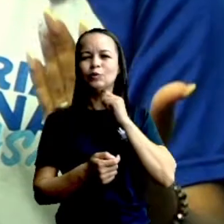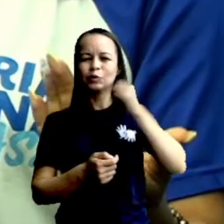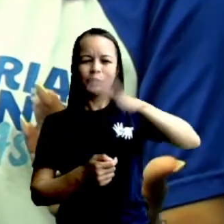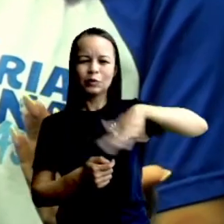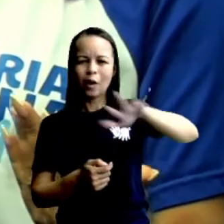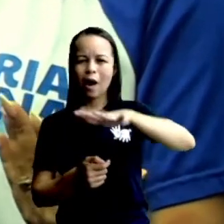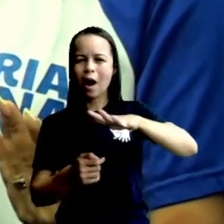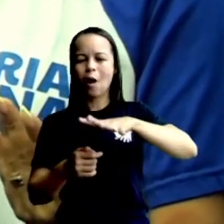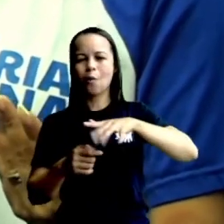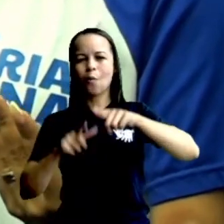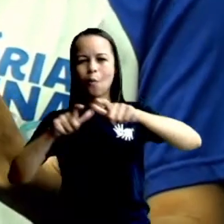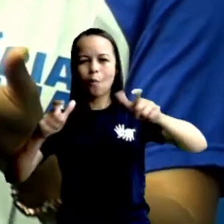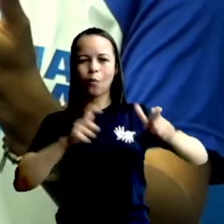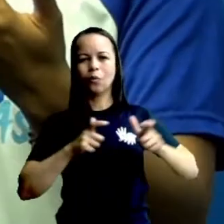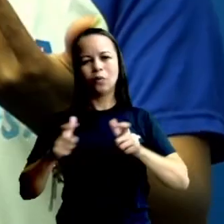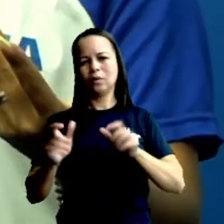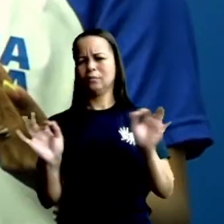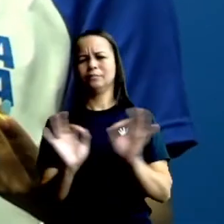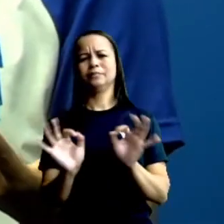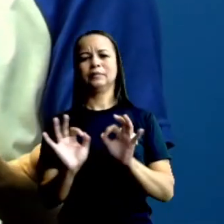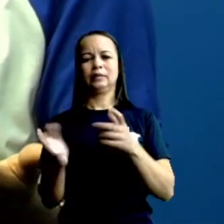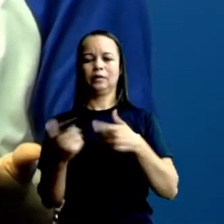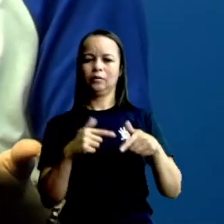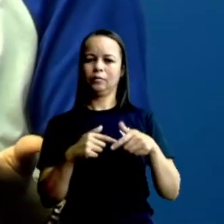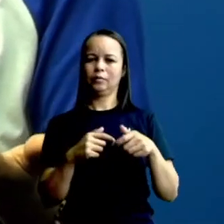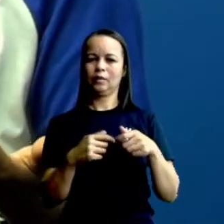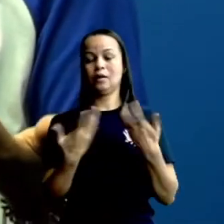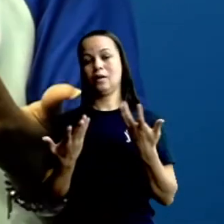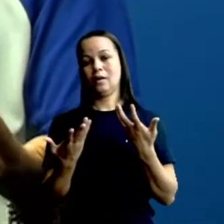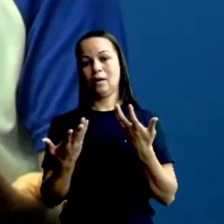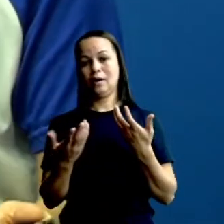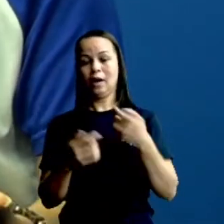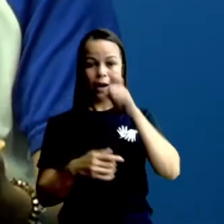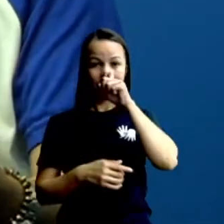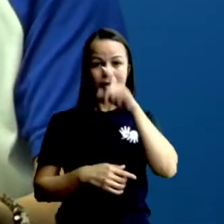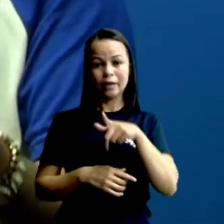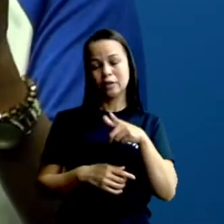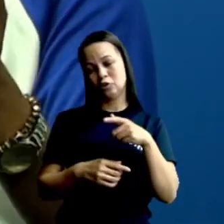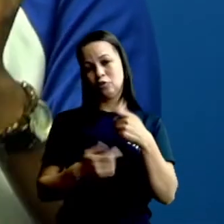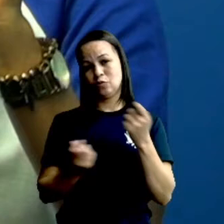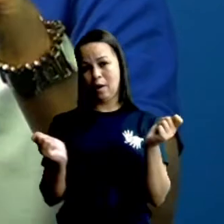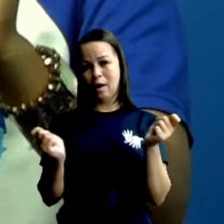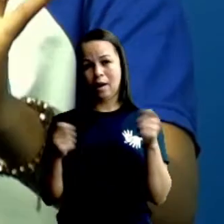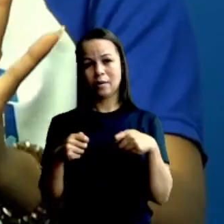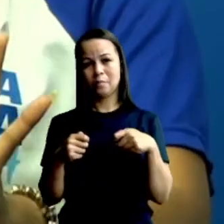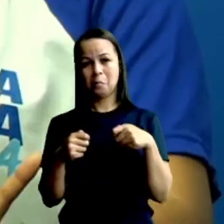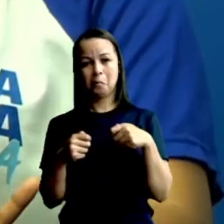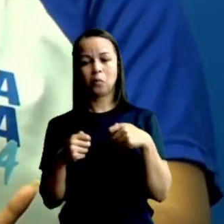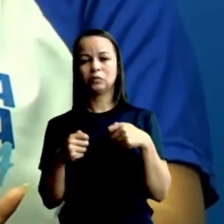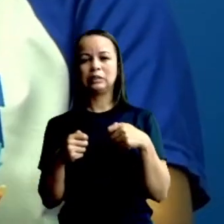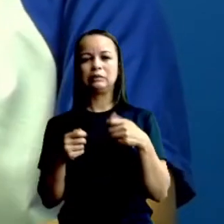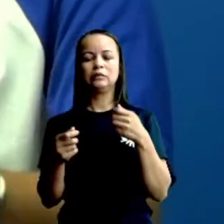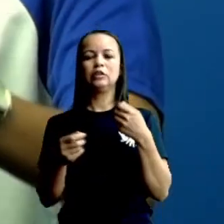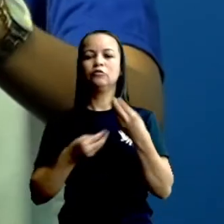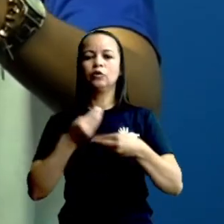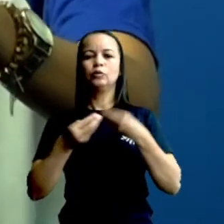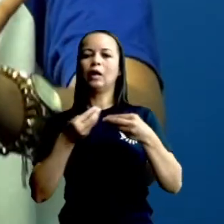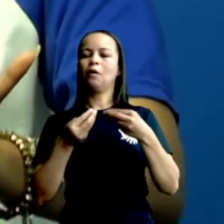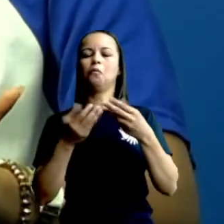gente sempre vai produzir. É impossível você não produzir lixo. Mas tem coisas que precisam ser